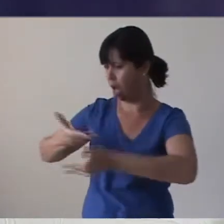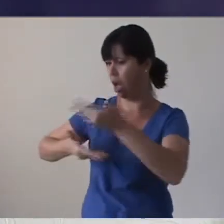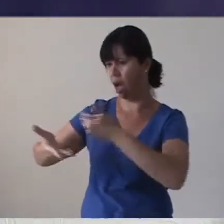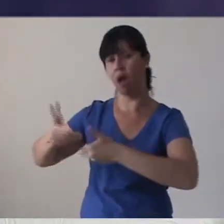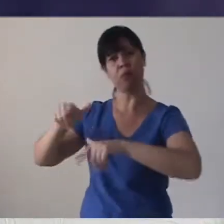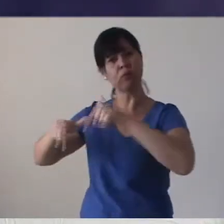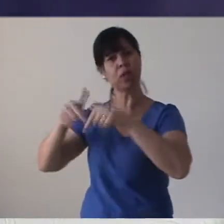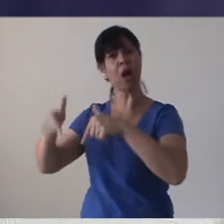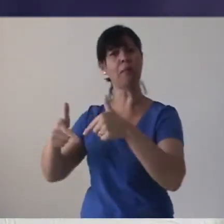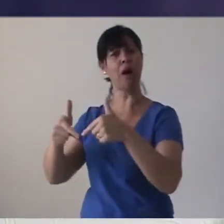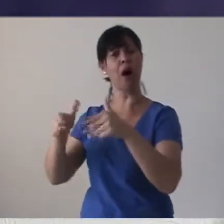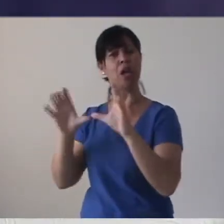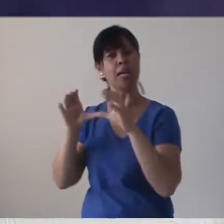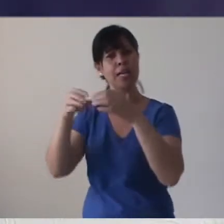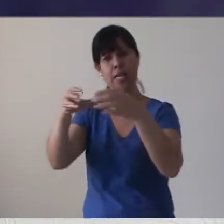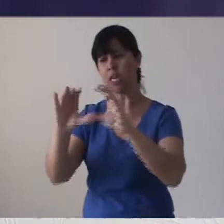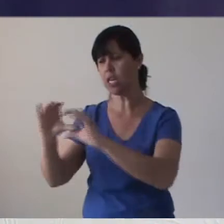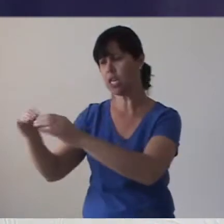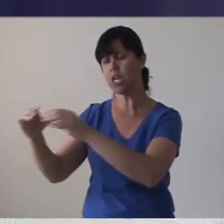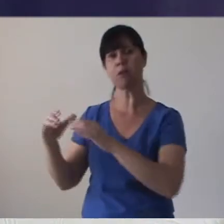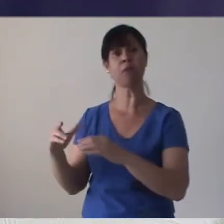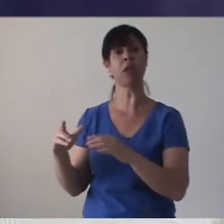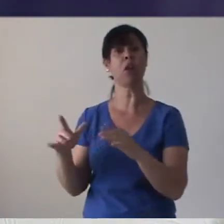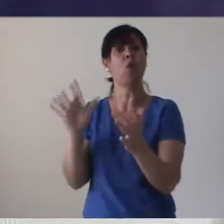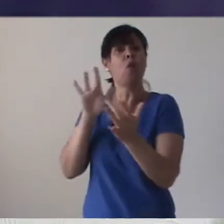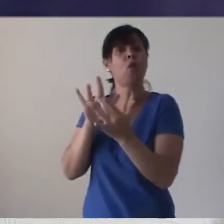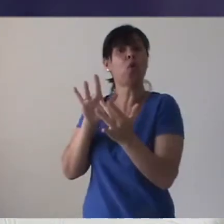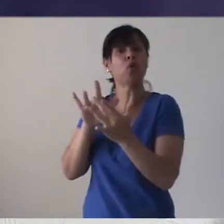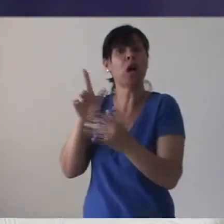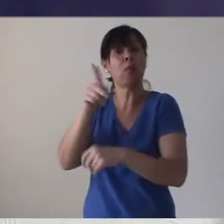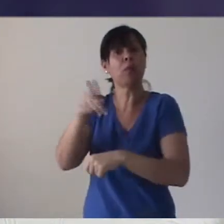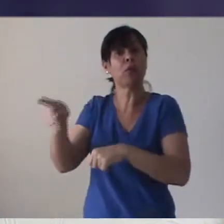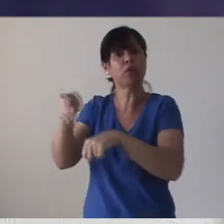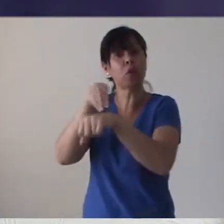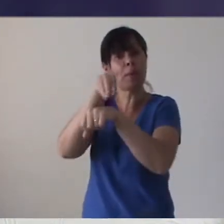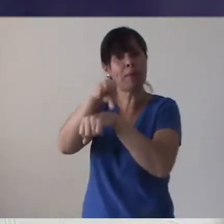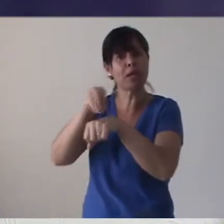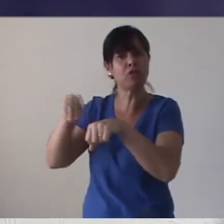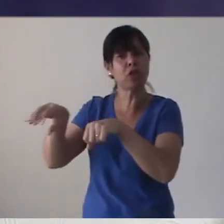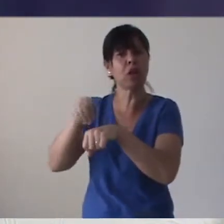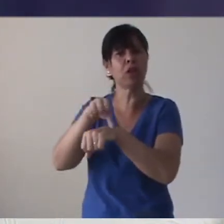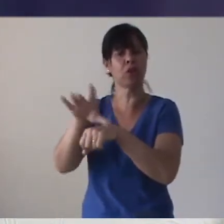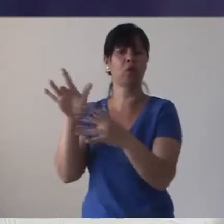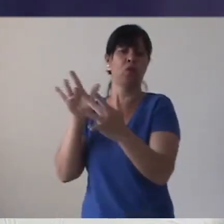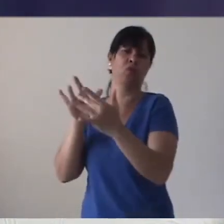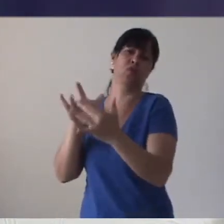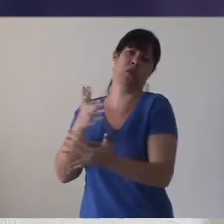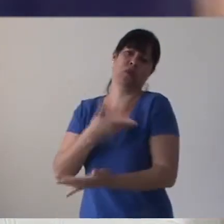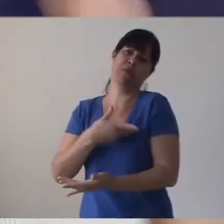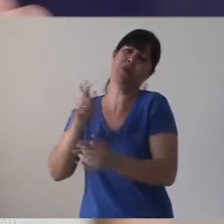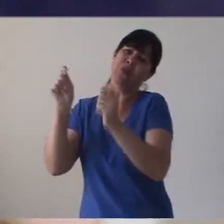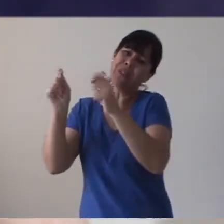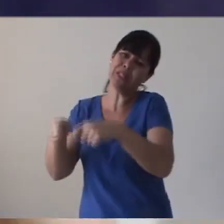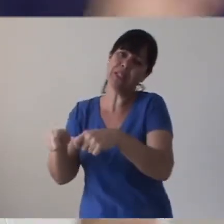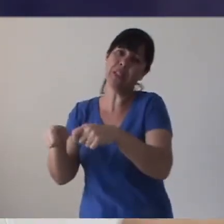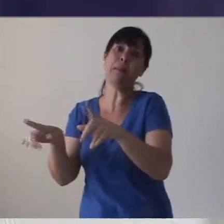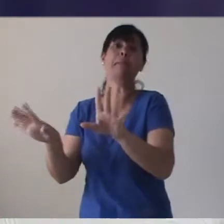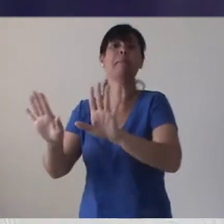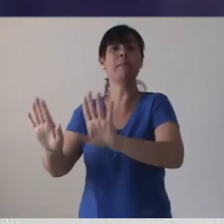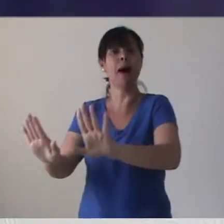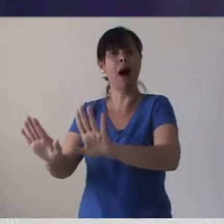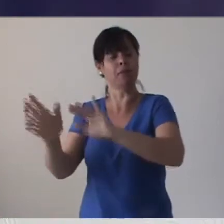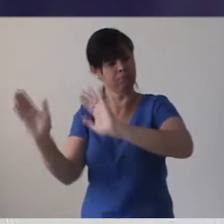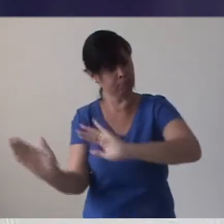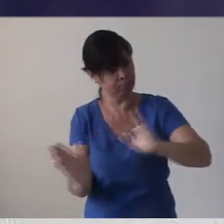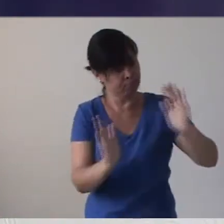em equipe, né, esse contato com o professor mediador, esse contato com os seus amigos e no